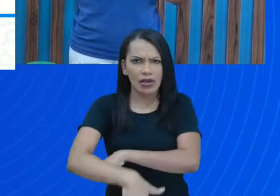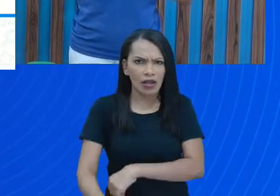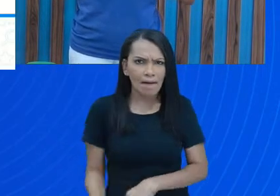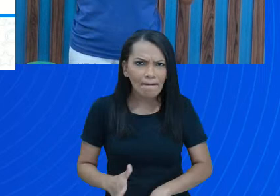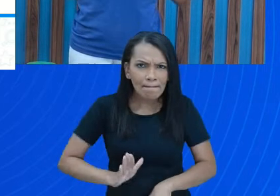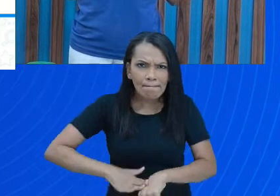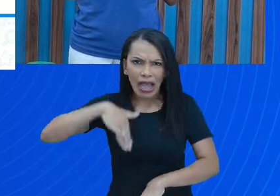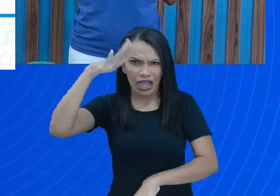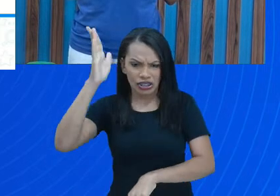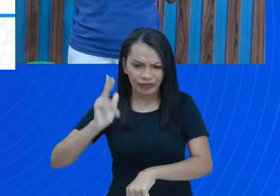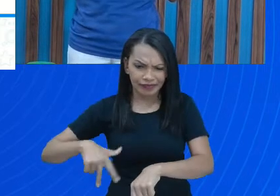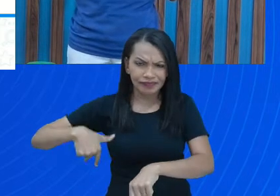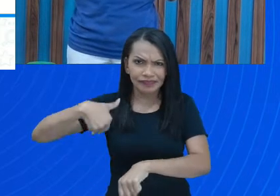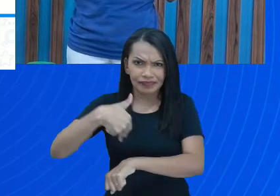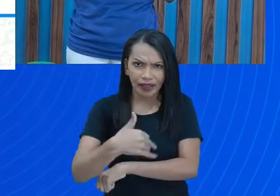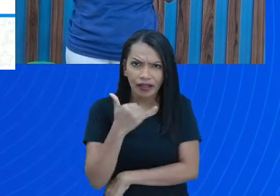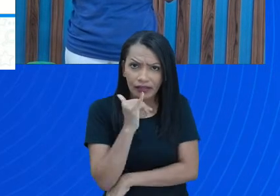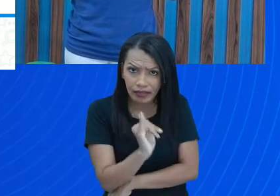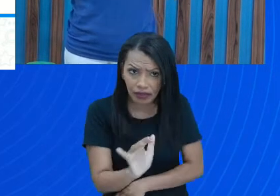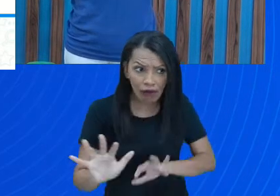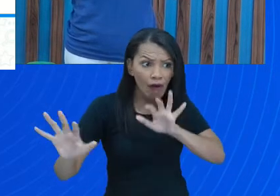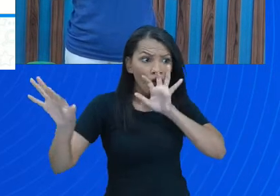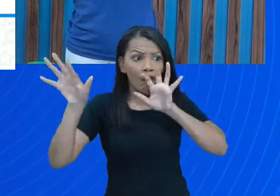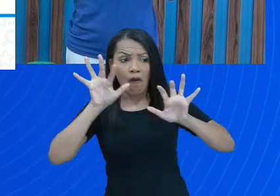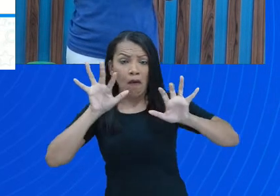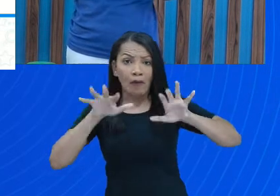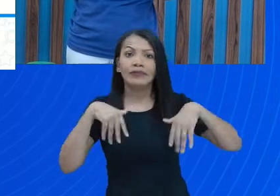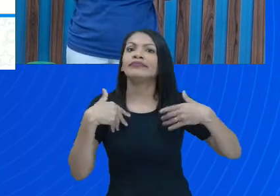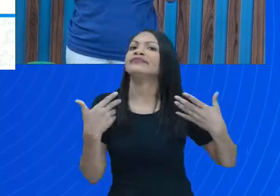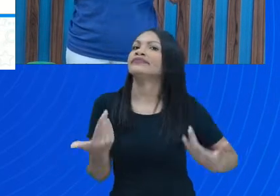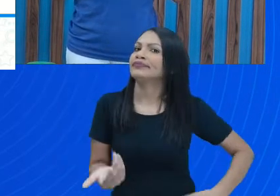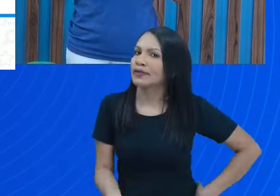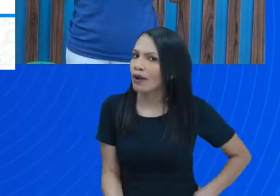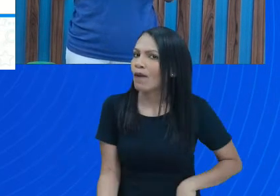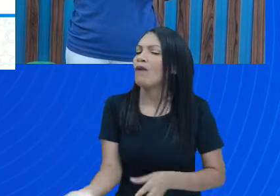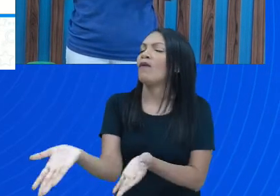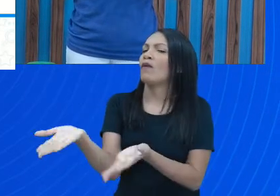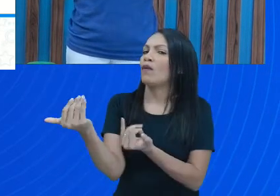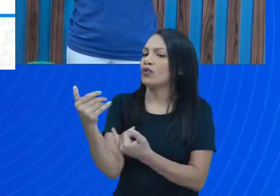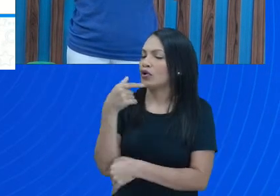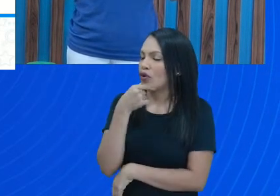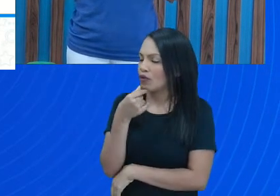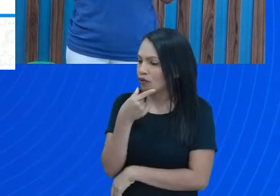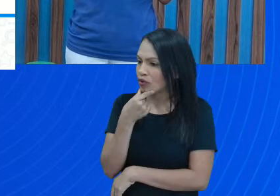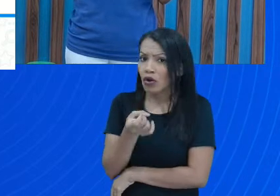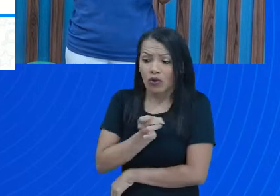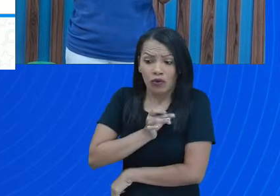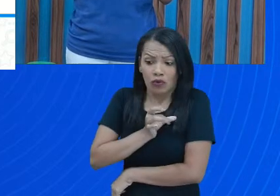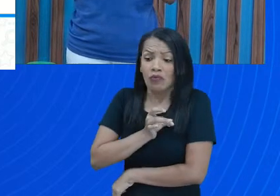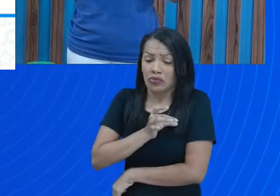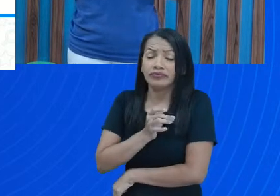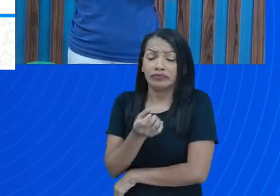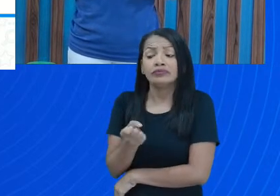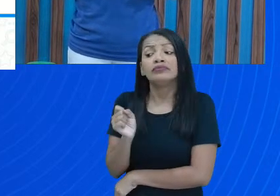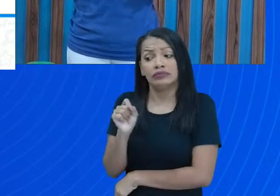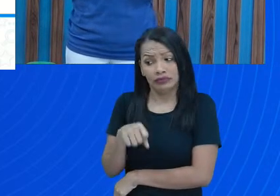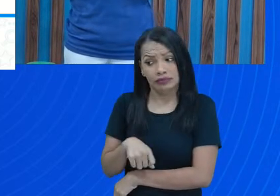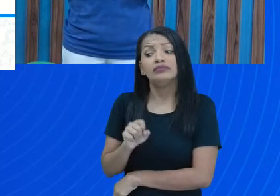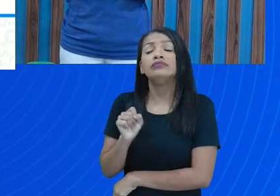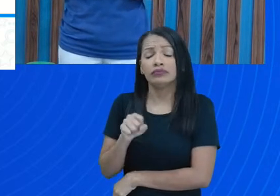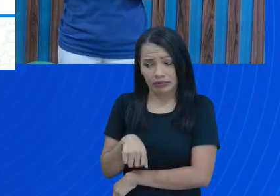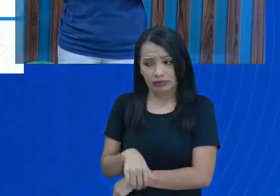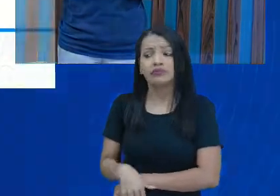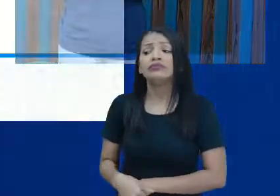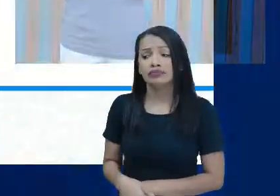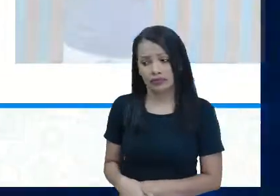vez? Disse o monstro. O jovem, também com medo de discordar, fez que sim com a cabeça. E